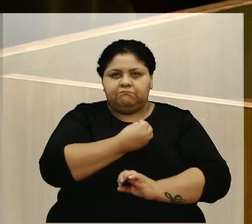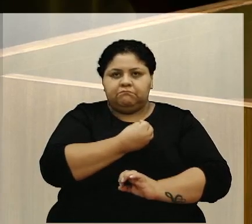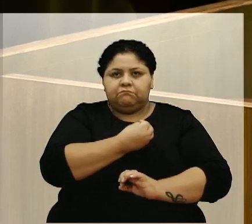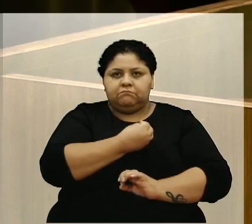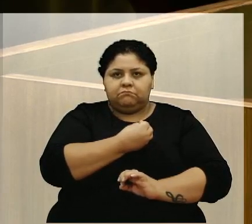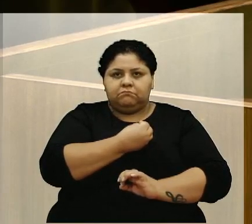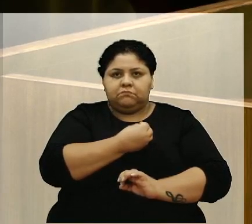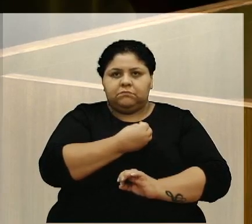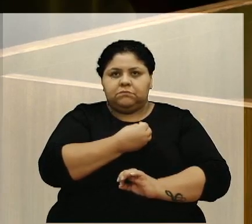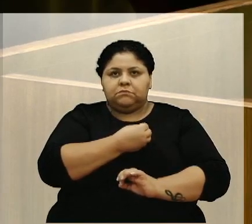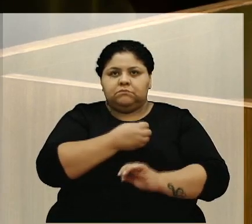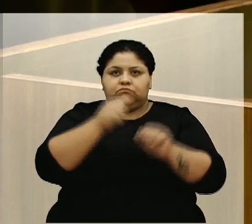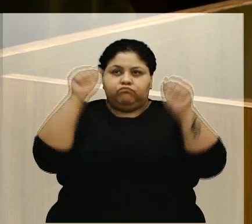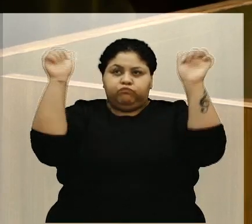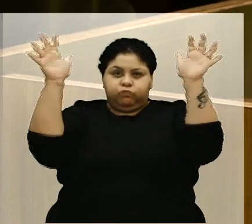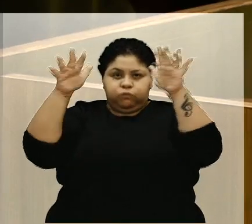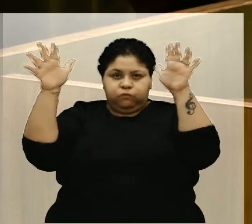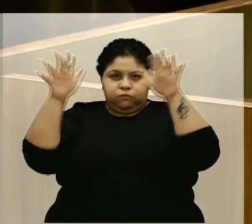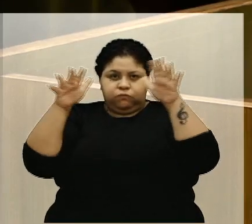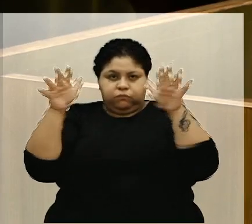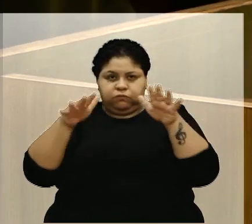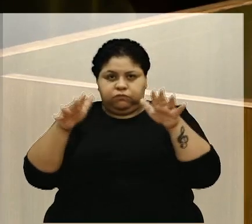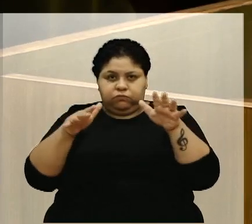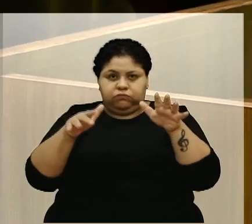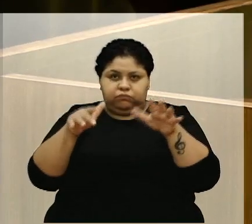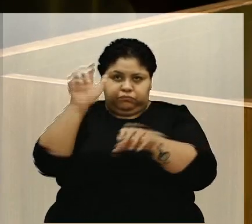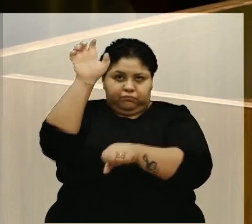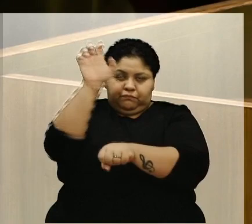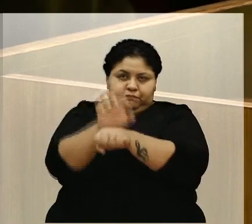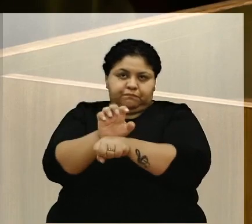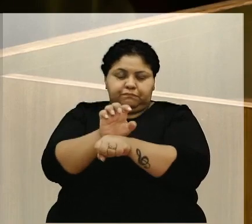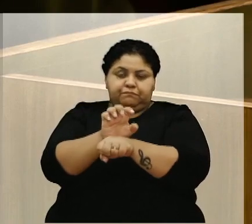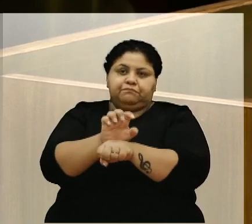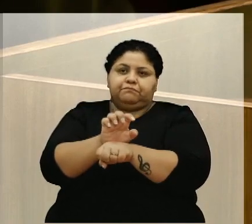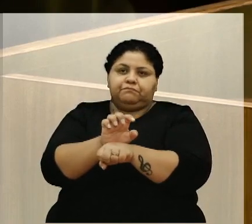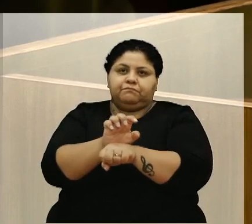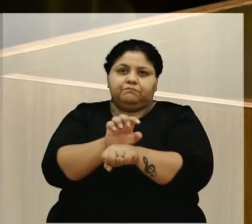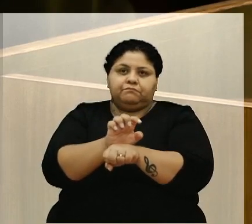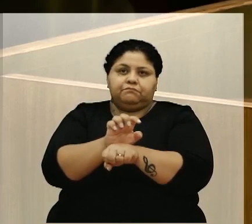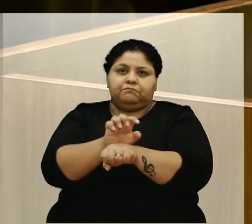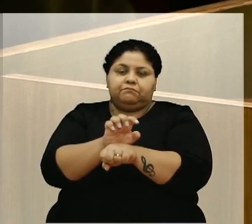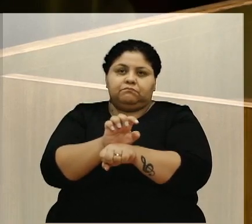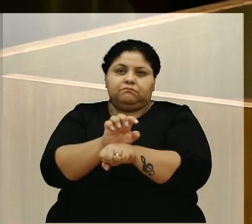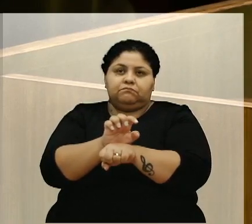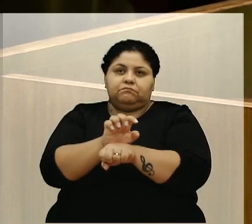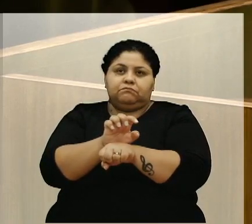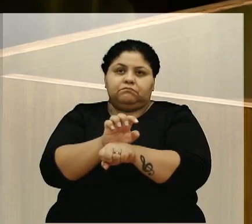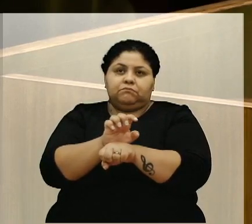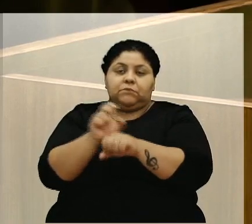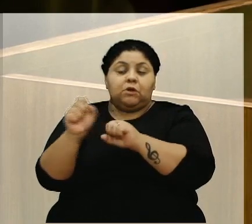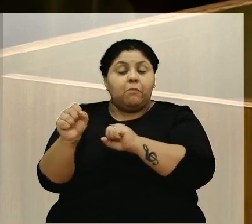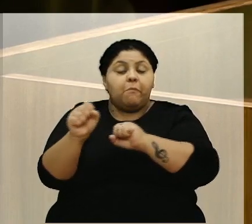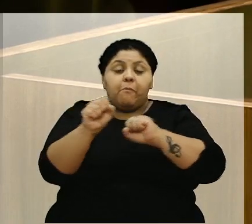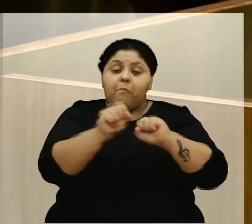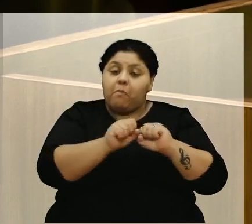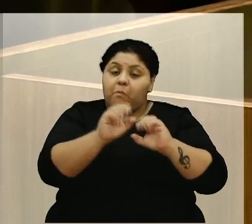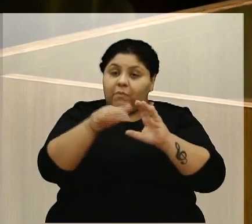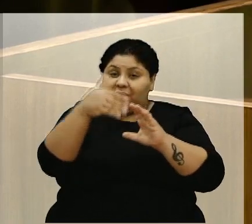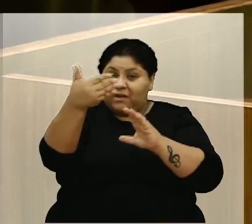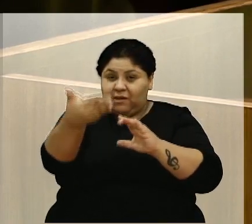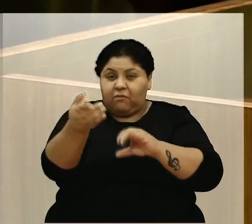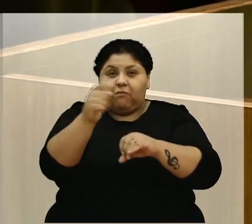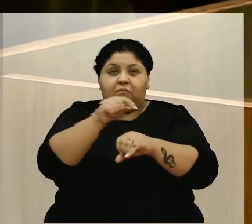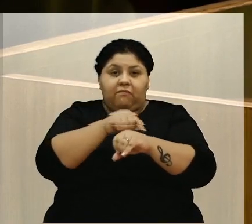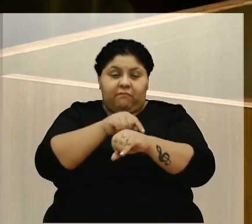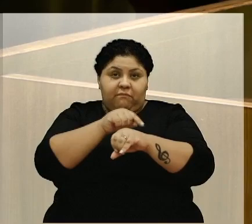das enchentes, toda essa situação no nosso estado, e a tendência que tem é que daqui a um tempo